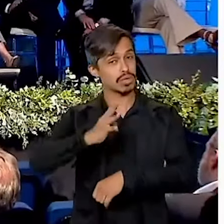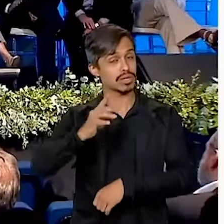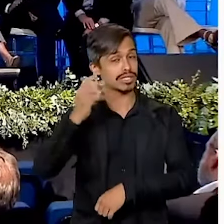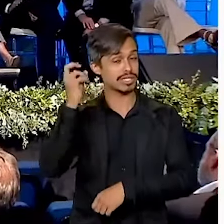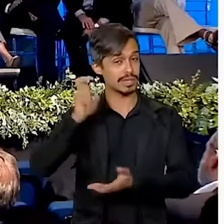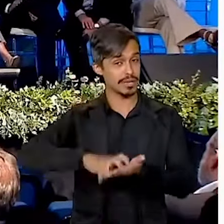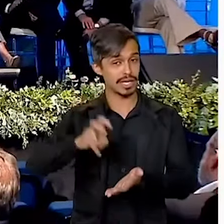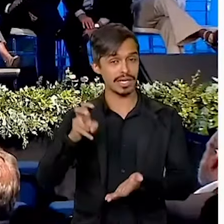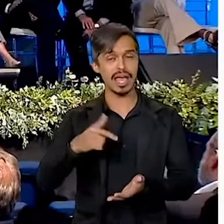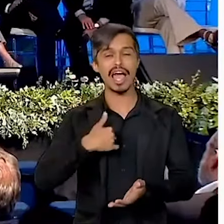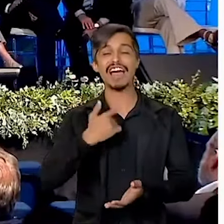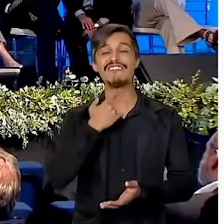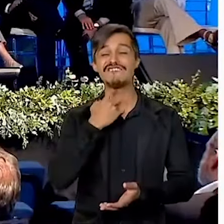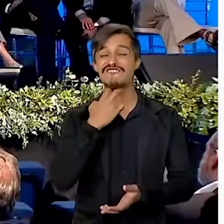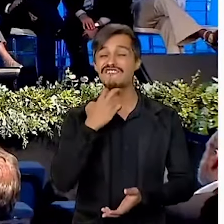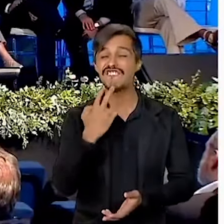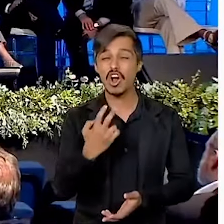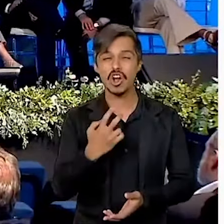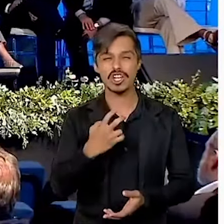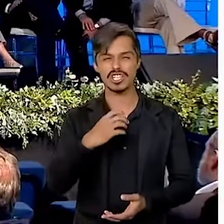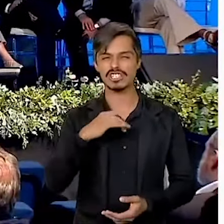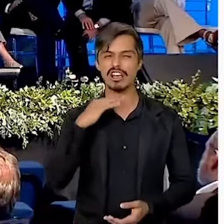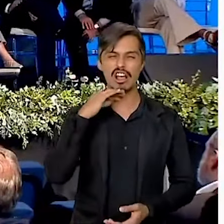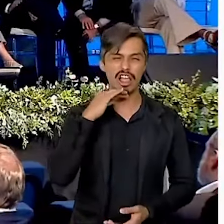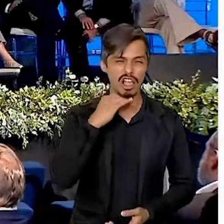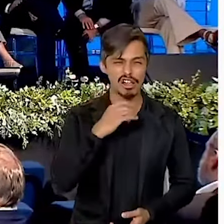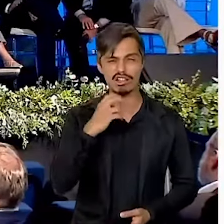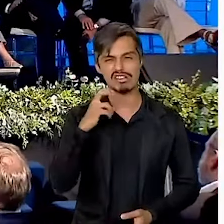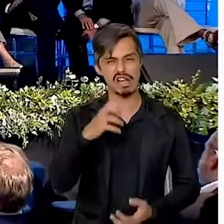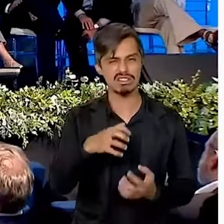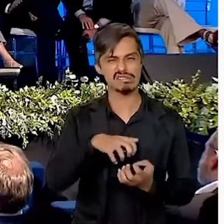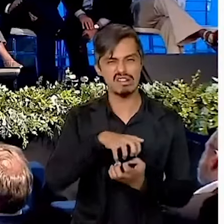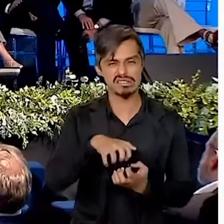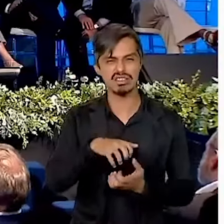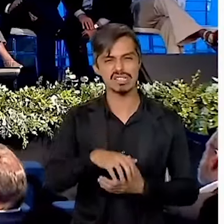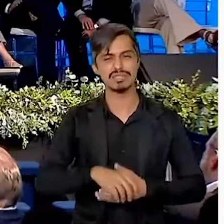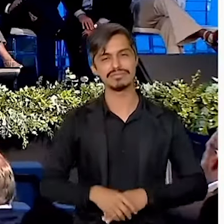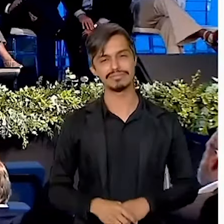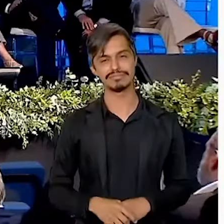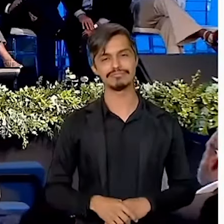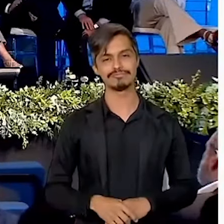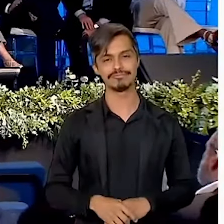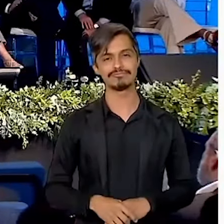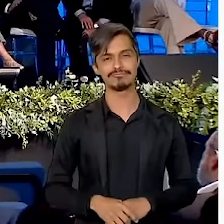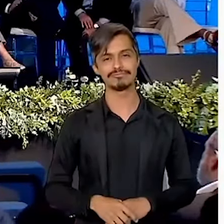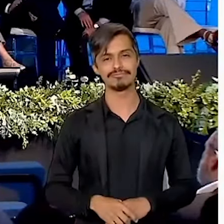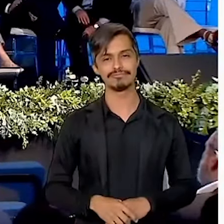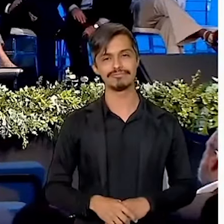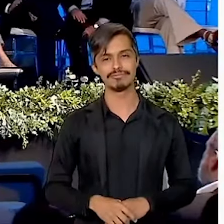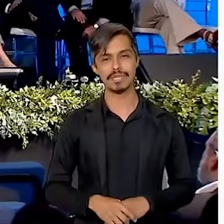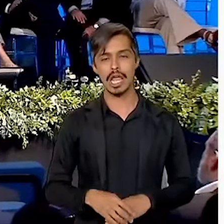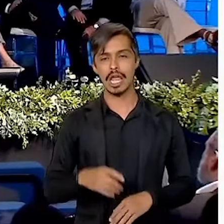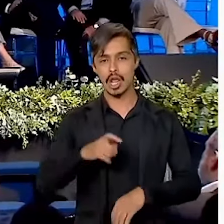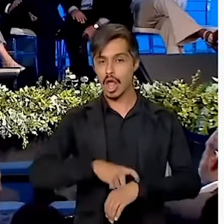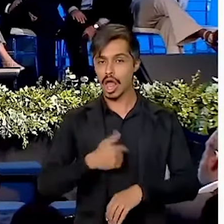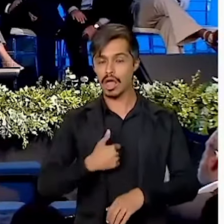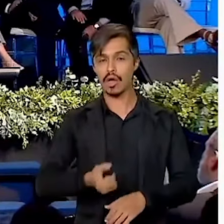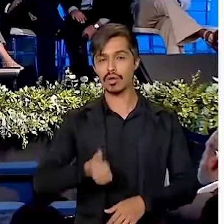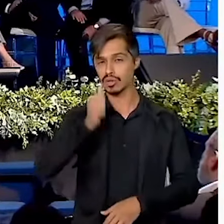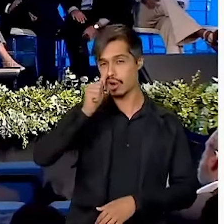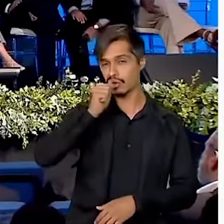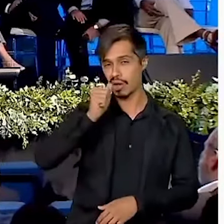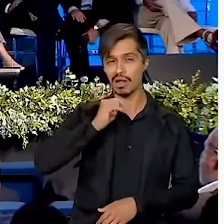E aí a voz ficava que nem um caminhão velho subindo, não sei. Naquele tempo, eu tomava um